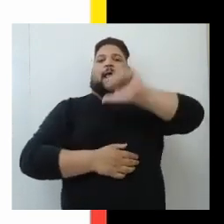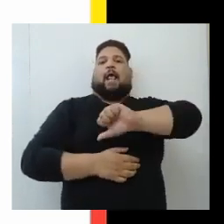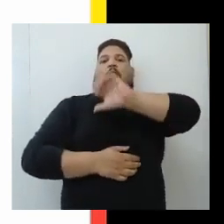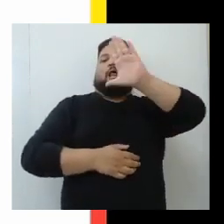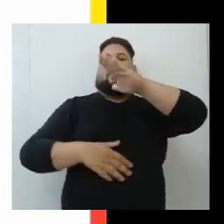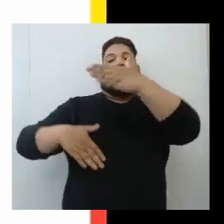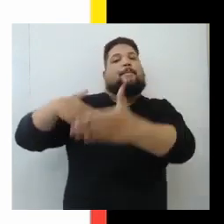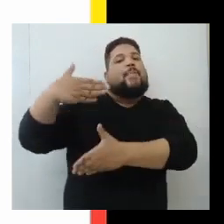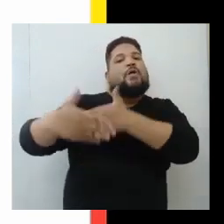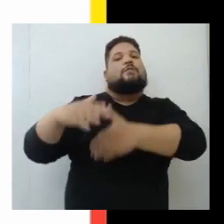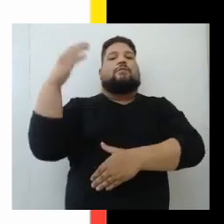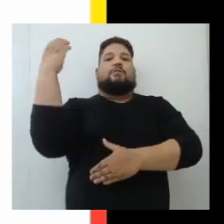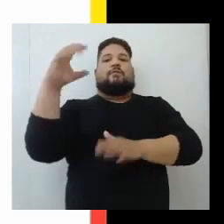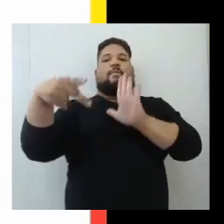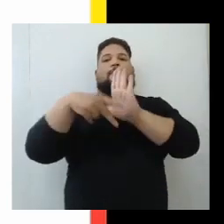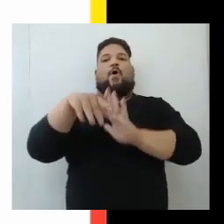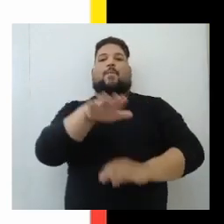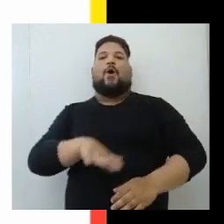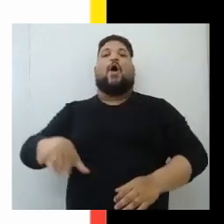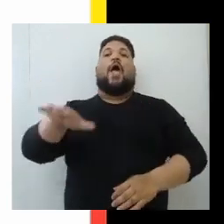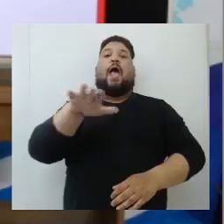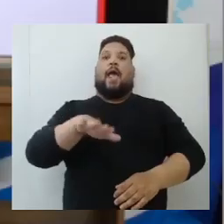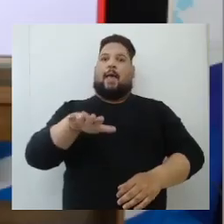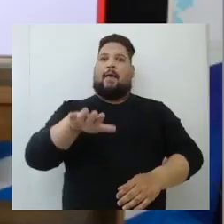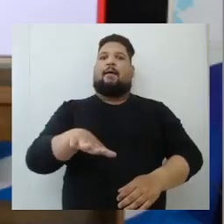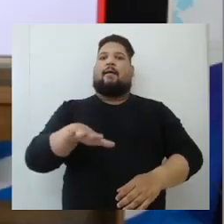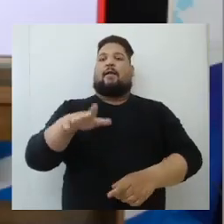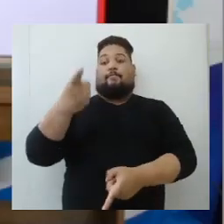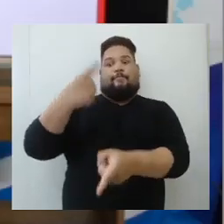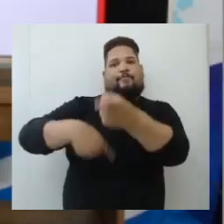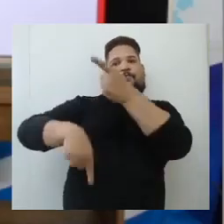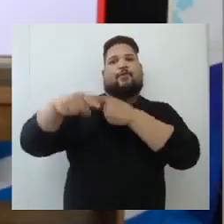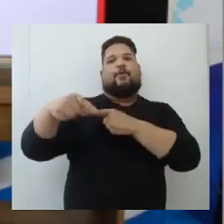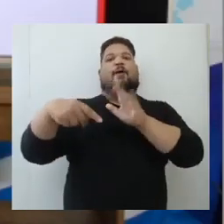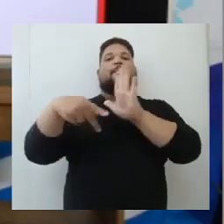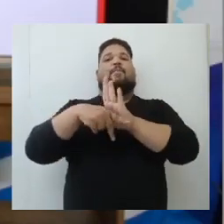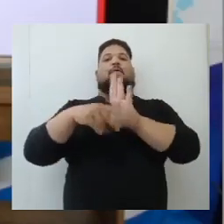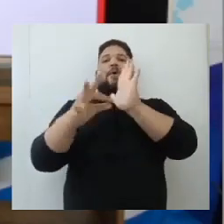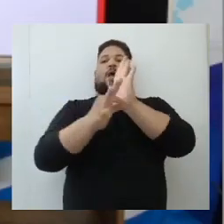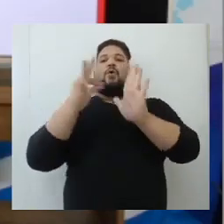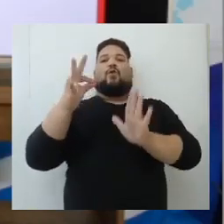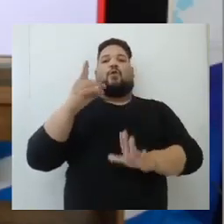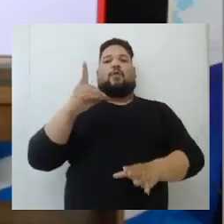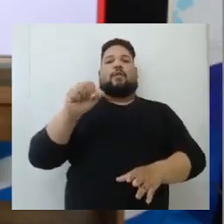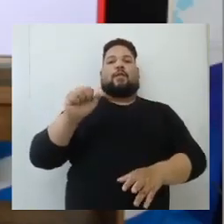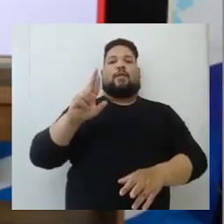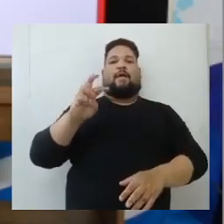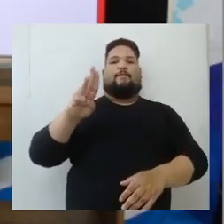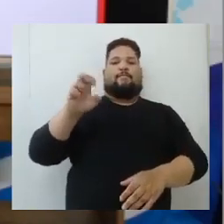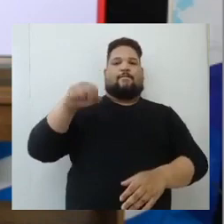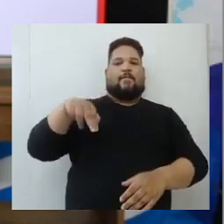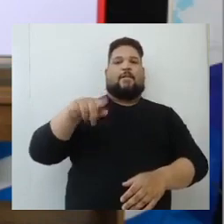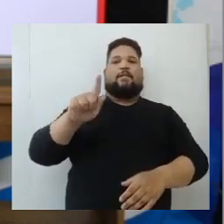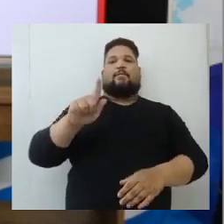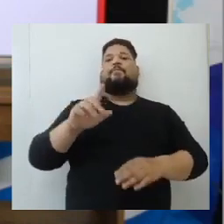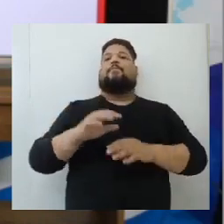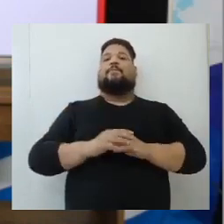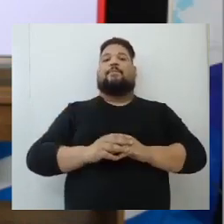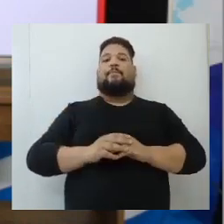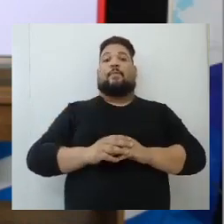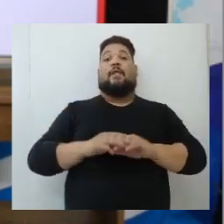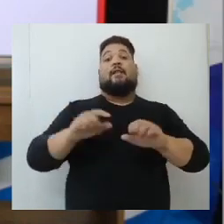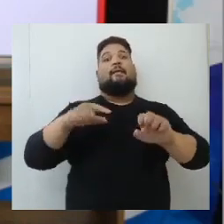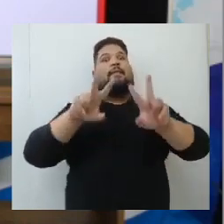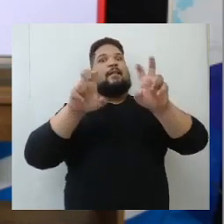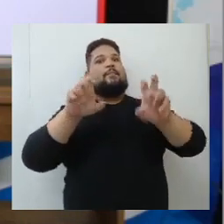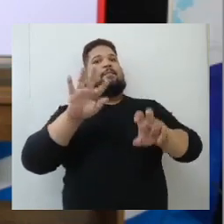processo científico da evolução darwiniana. Existem questões filogenéticas que não cabe